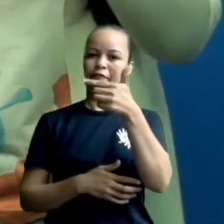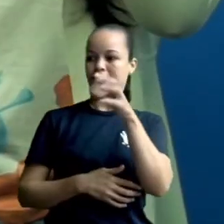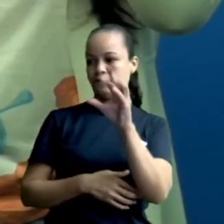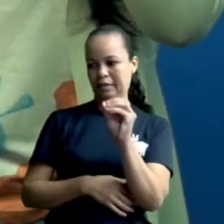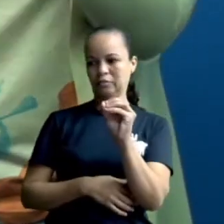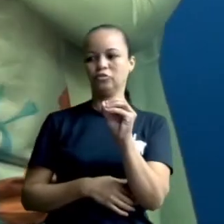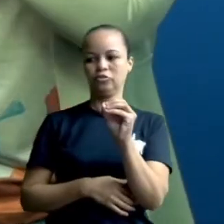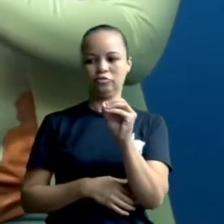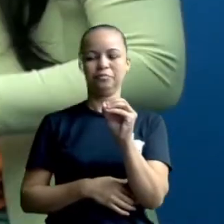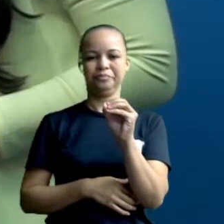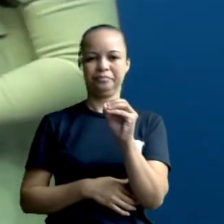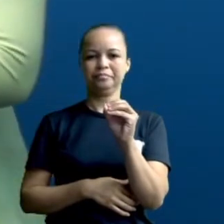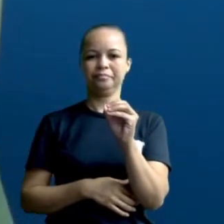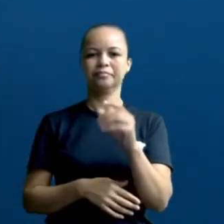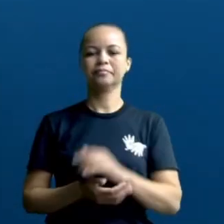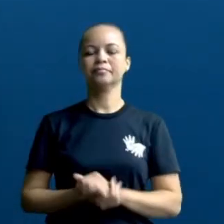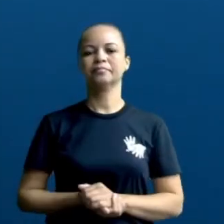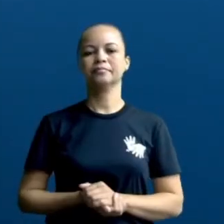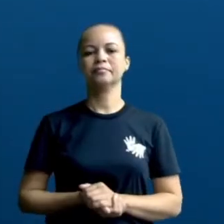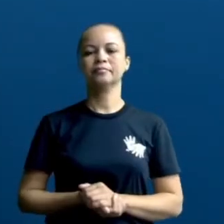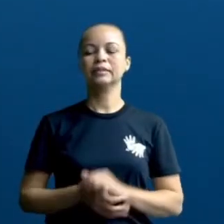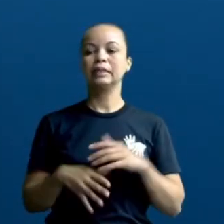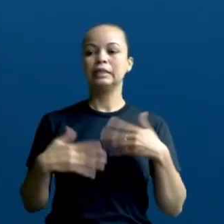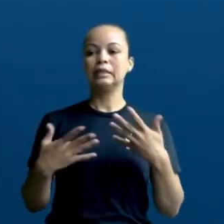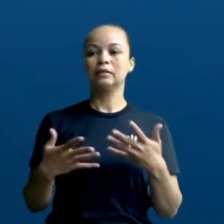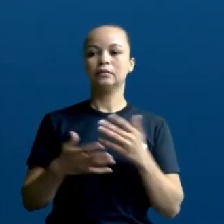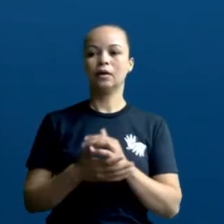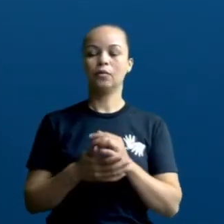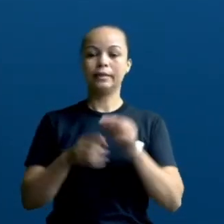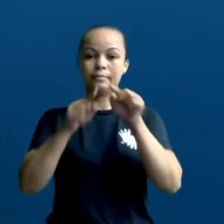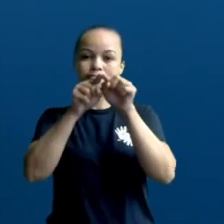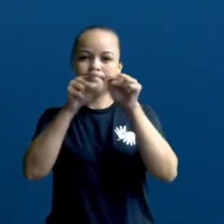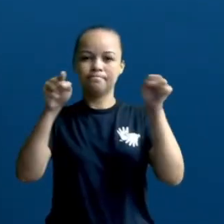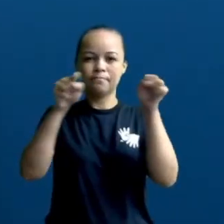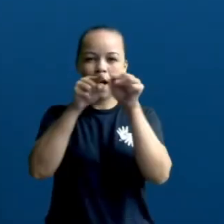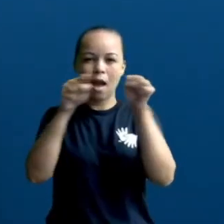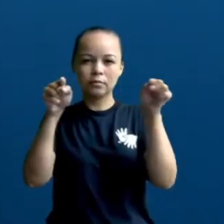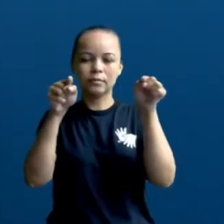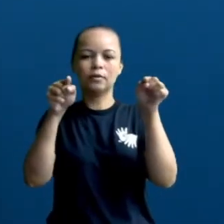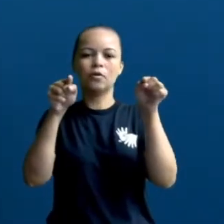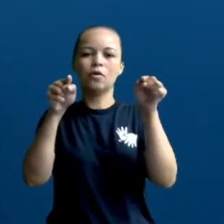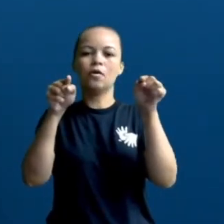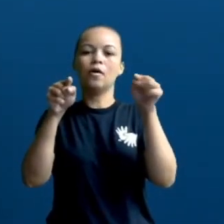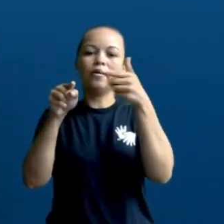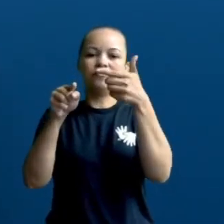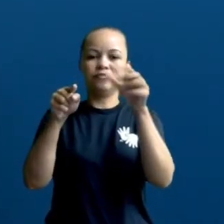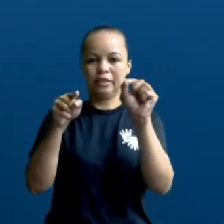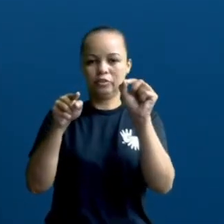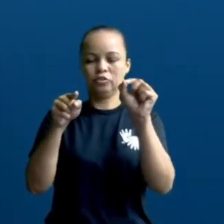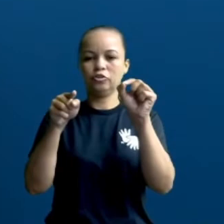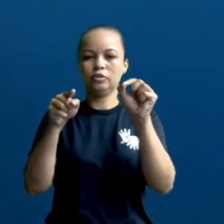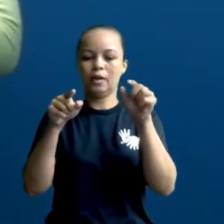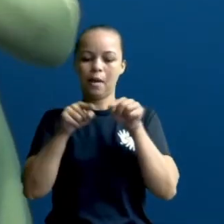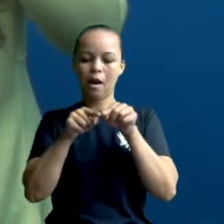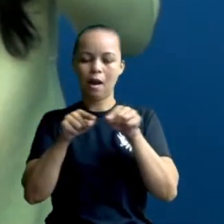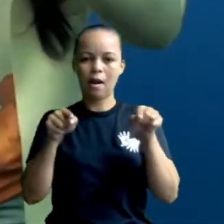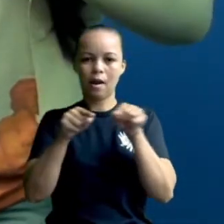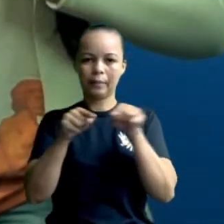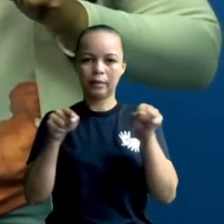Muito bem, é 20. Então, essa base maior é 20, a base menor